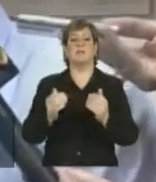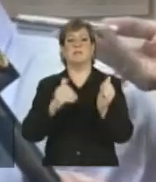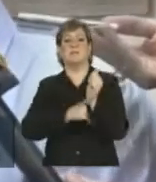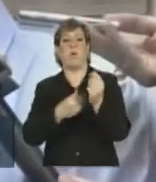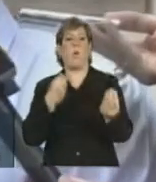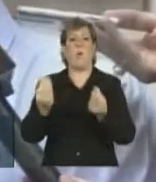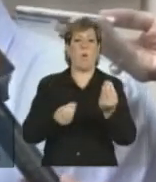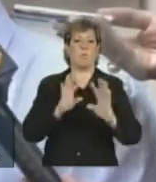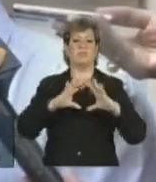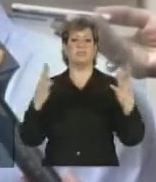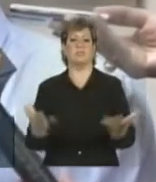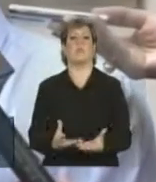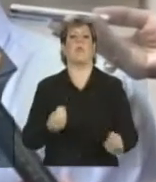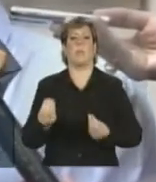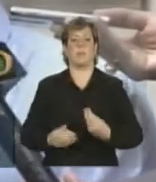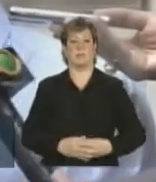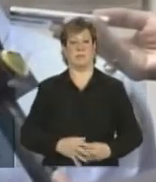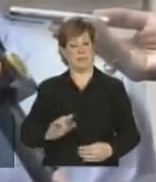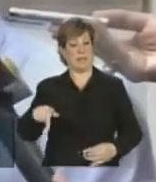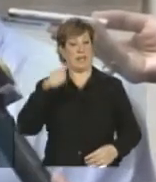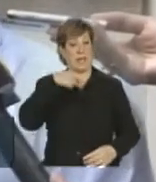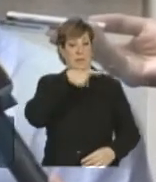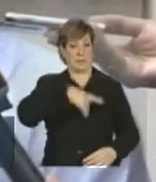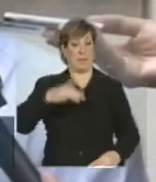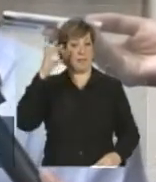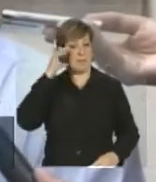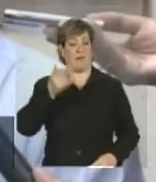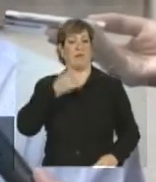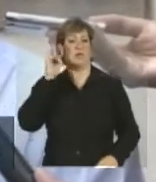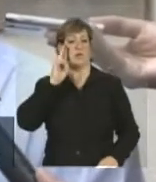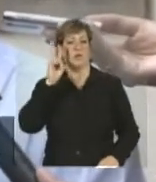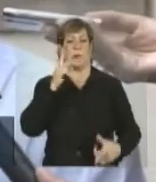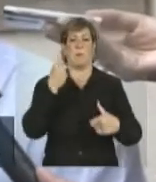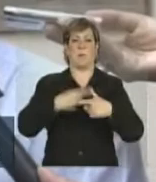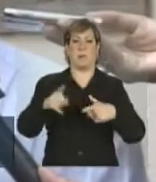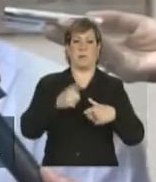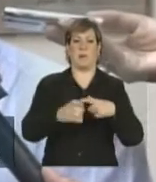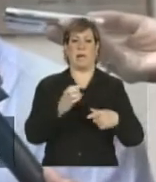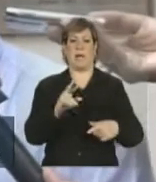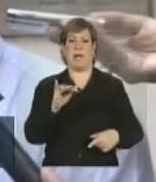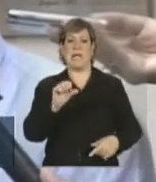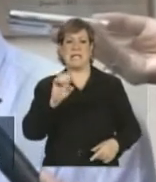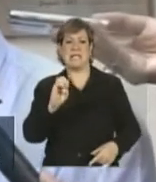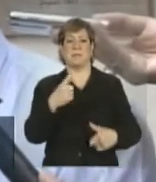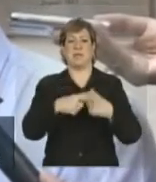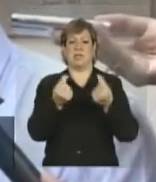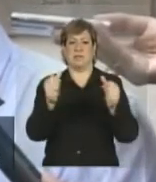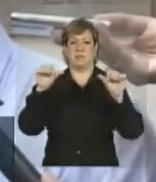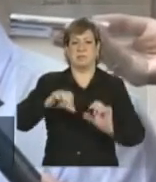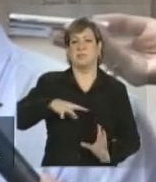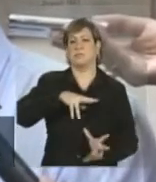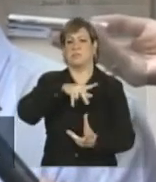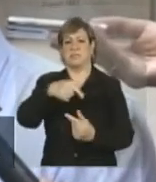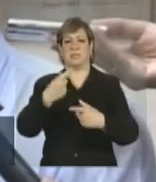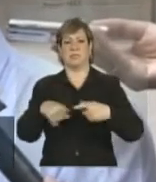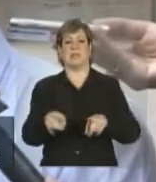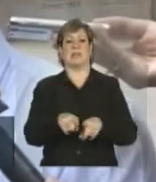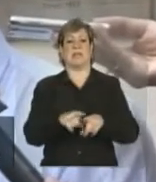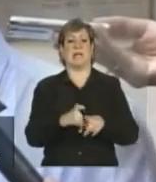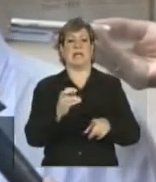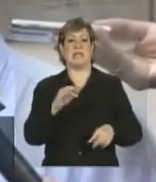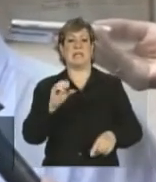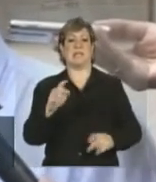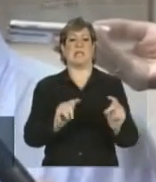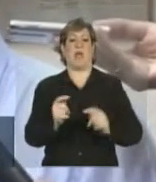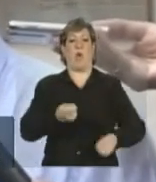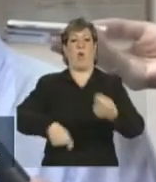presidenta centrou a análise dela na crise internacional, mostrando que a política econômica dos países desenvolvidos e a forma